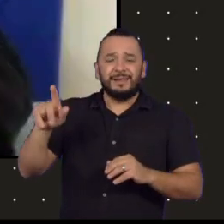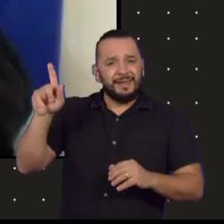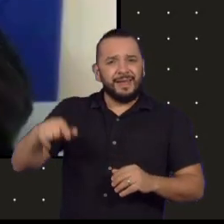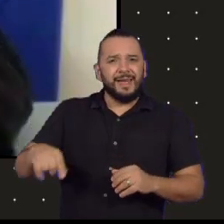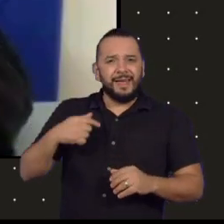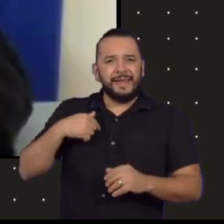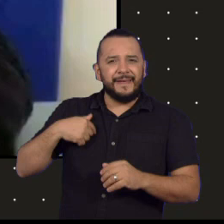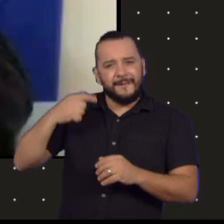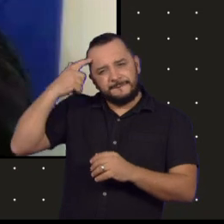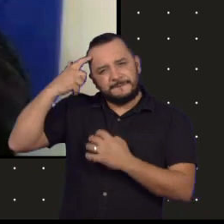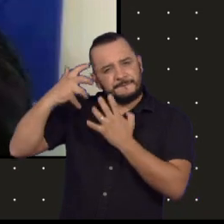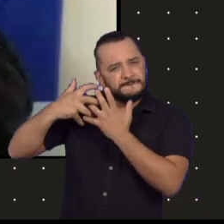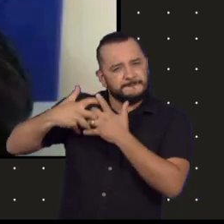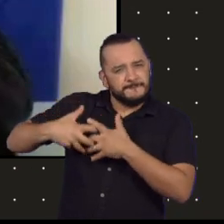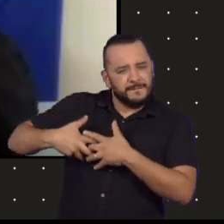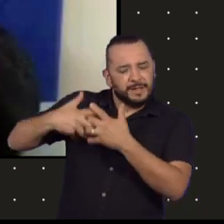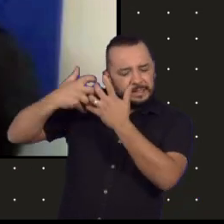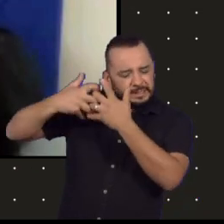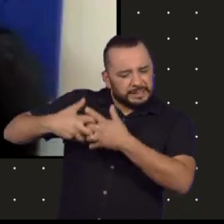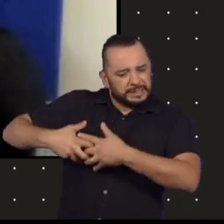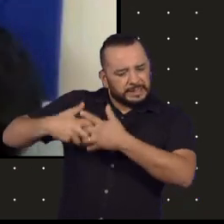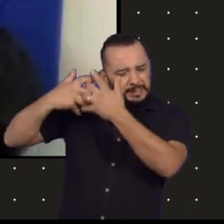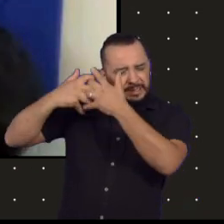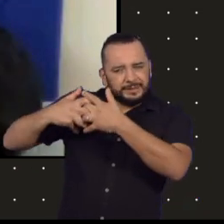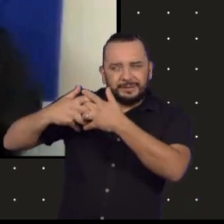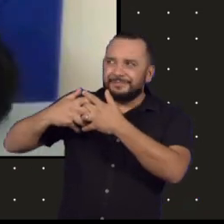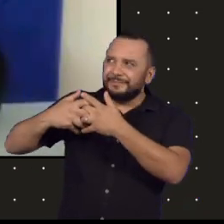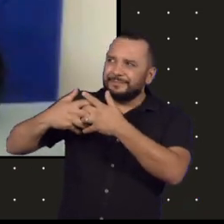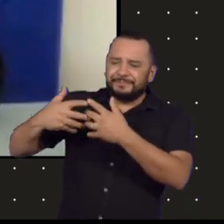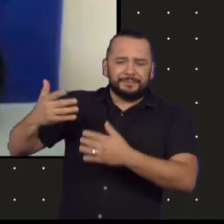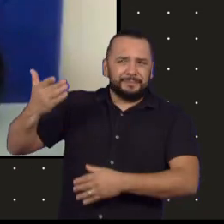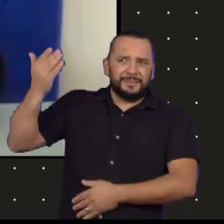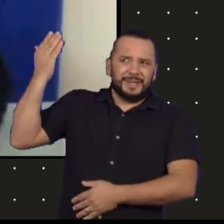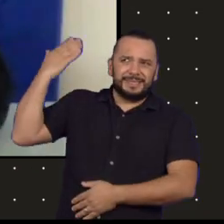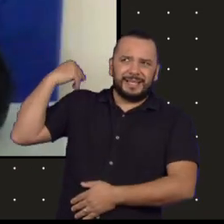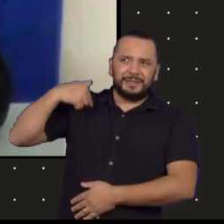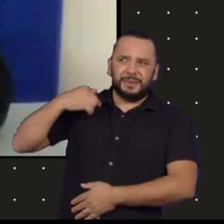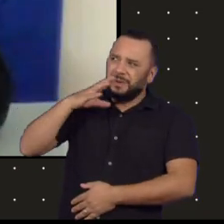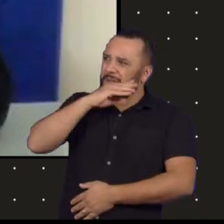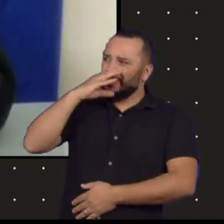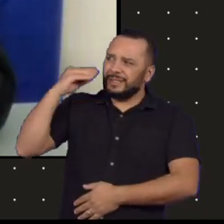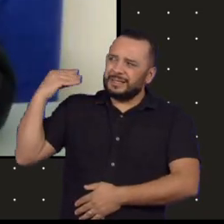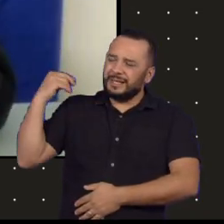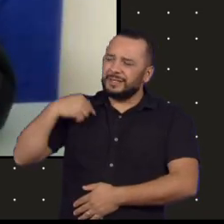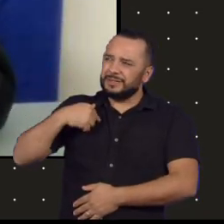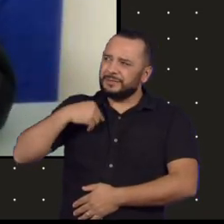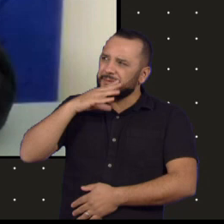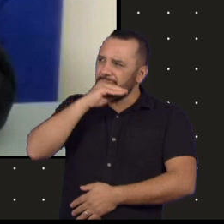pensador, na época eu tinha, sei lá, era uma adolescente, né?